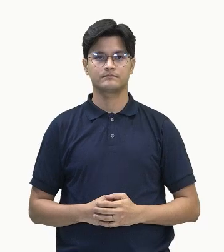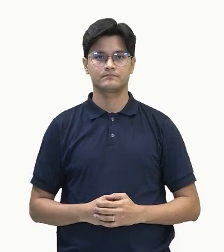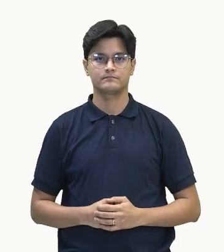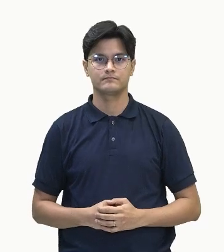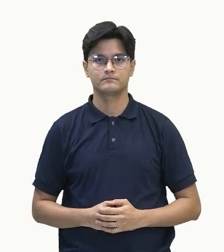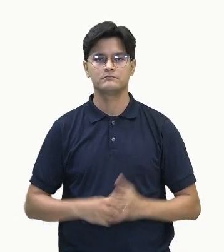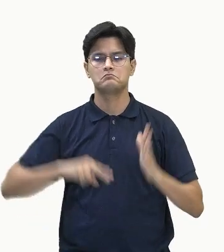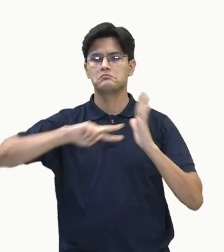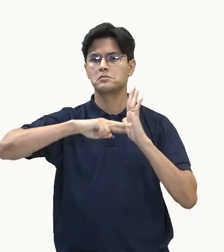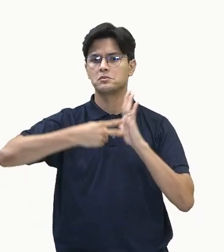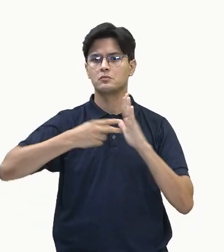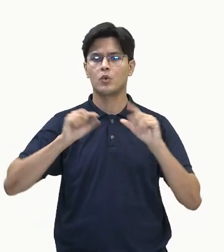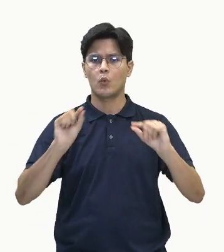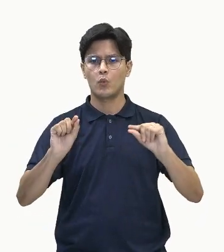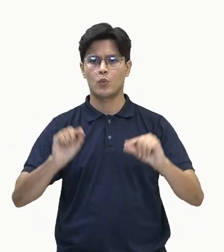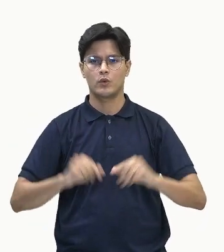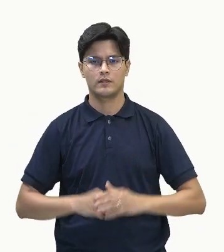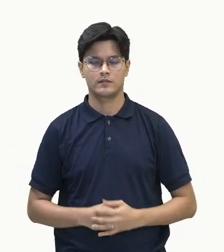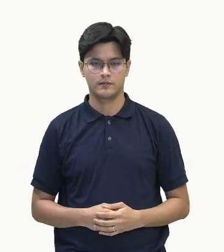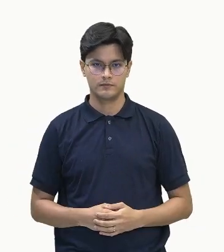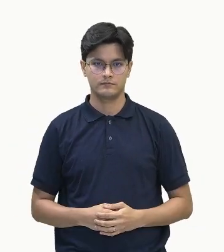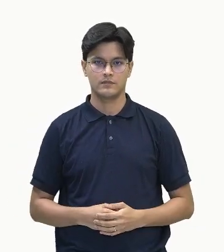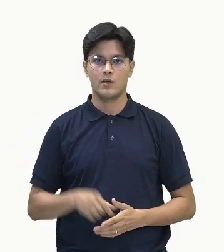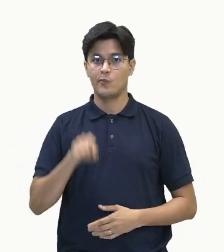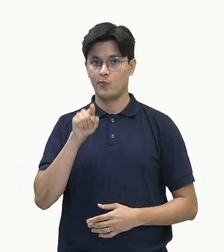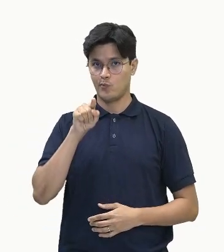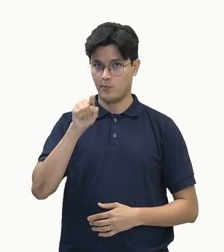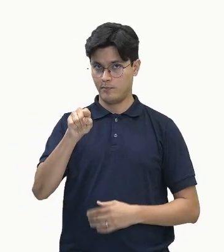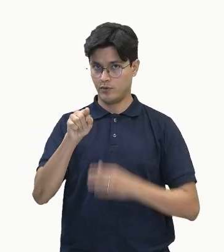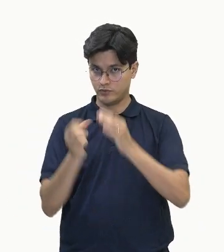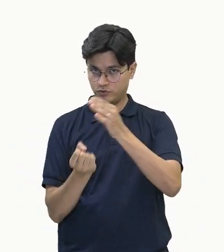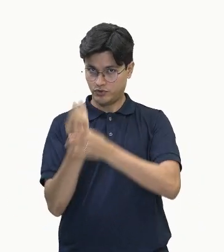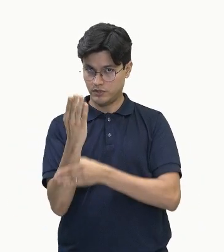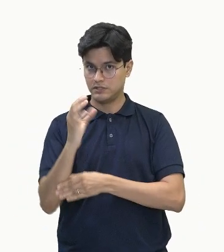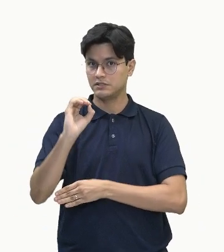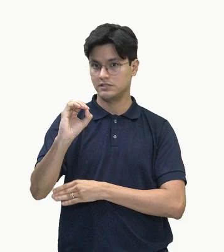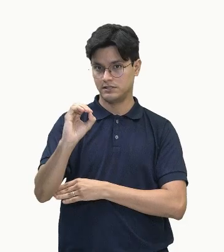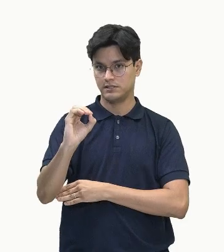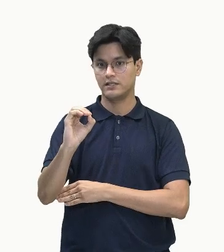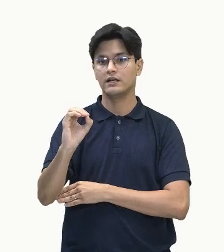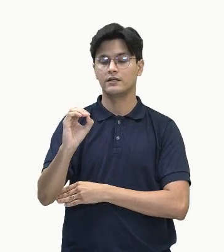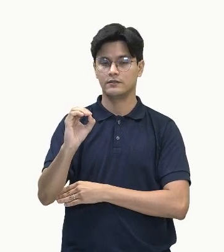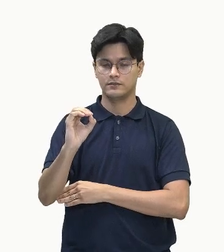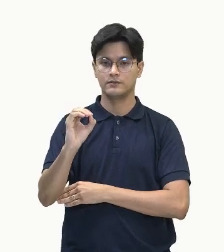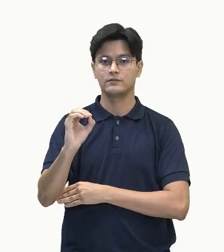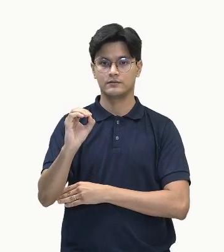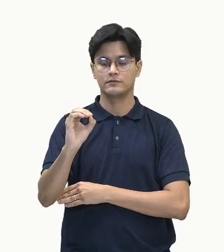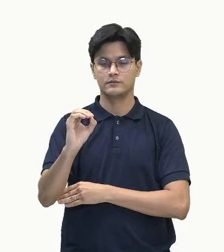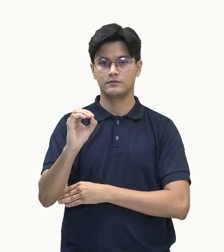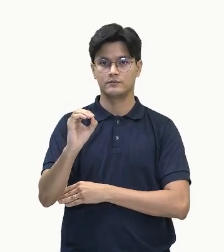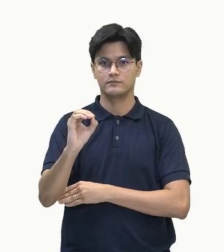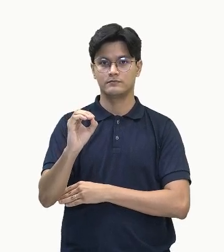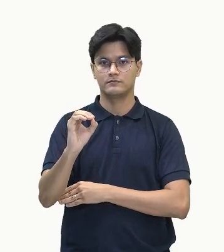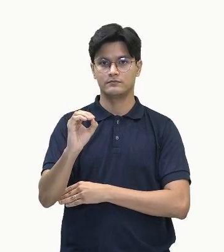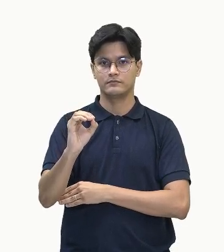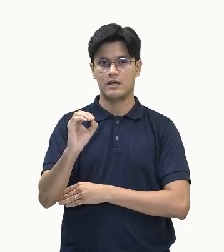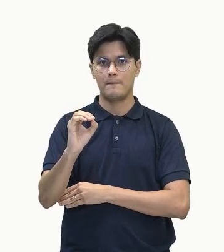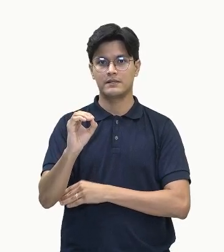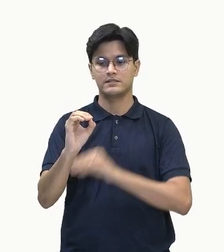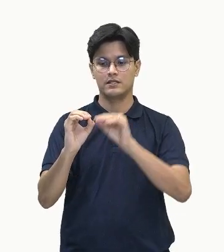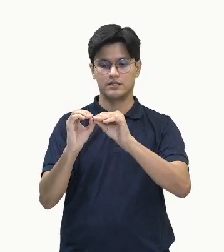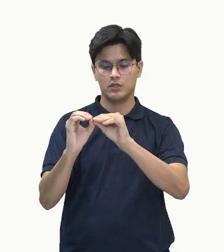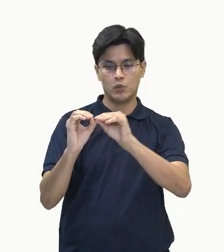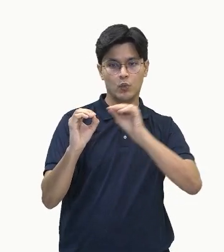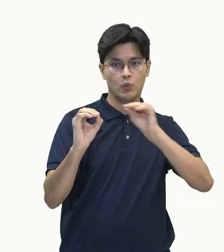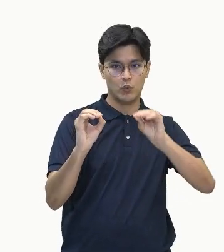Ou seja, a partir da nossa origem, a gente vai andar uma casa para a nossa direita,